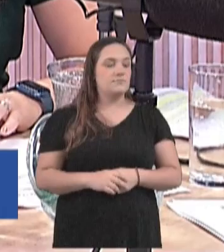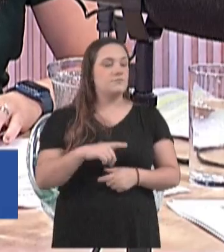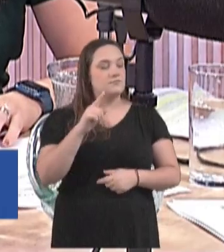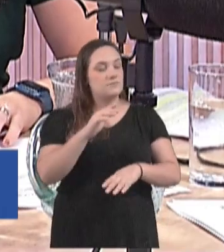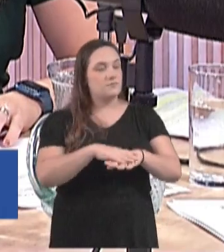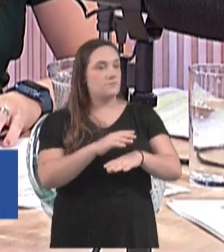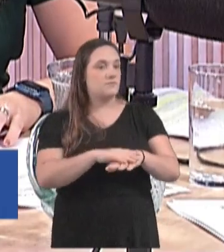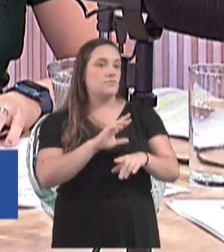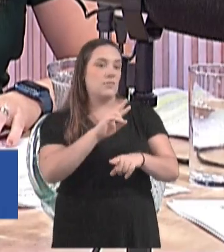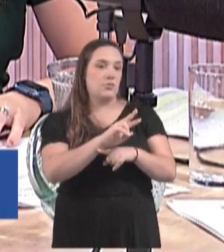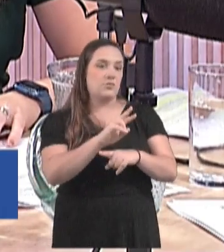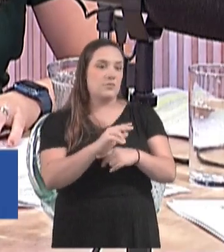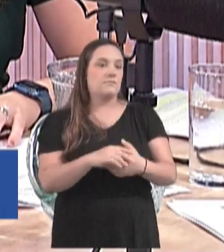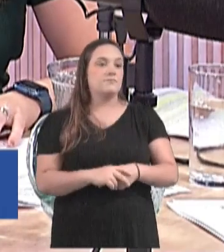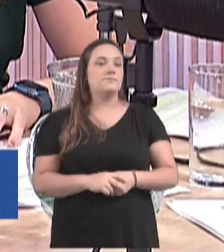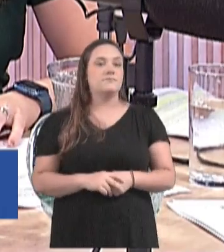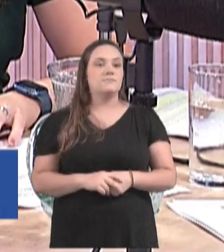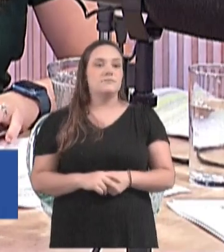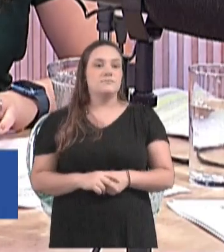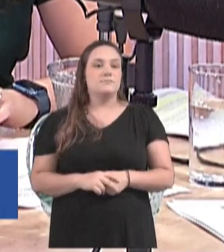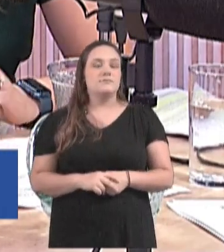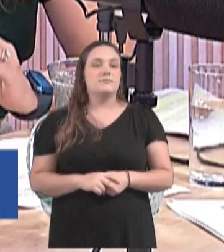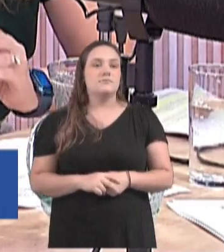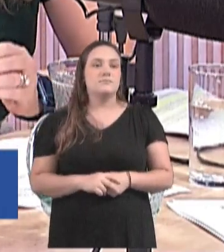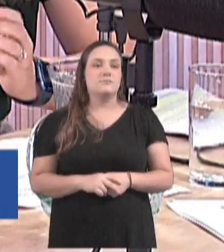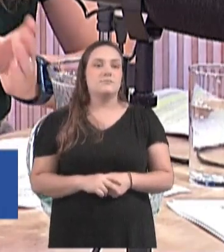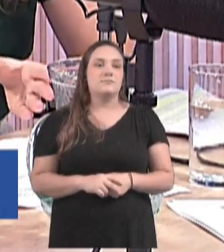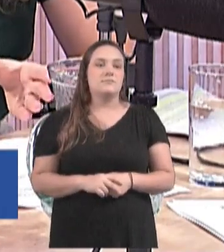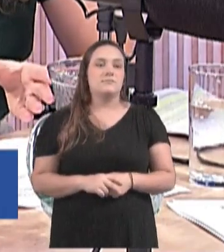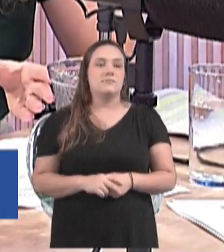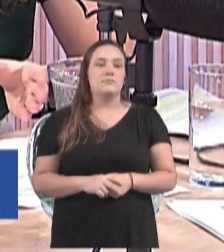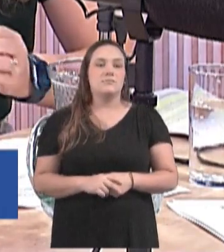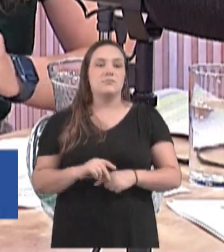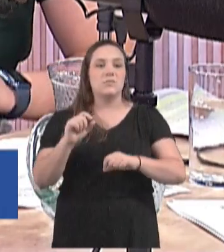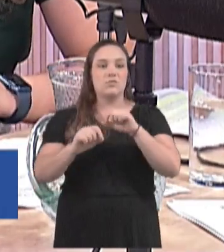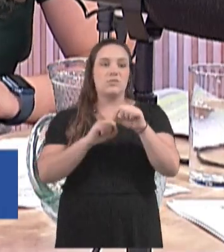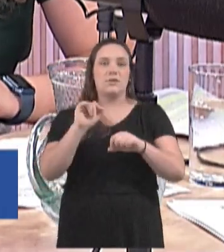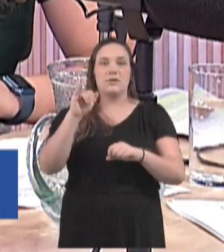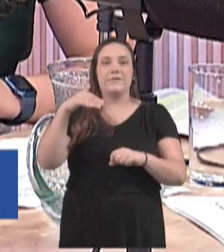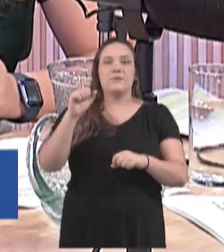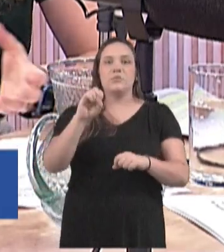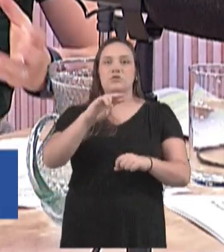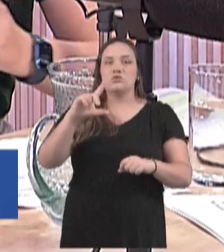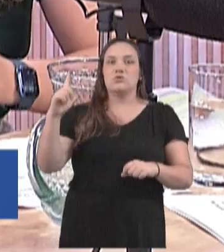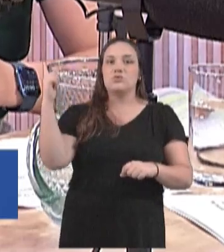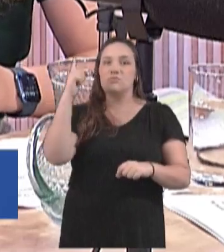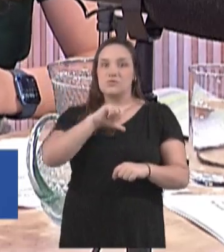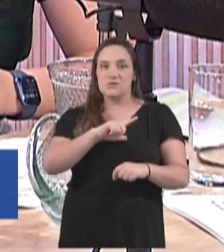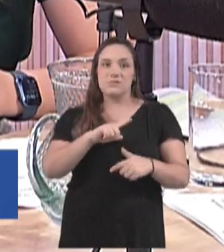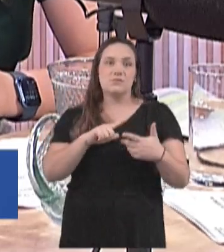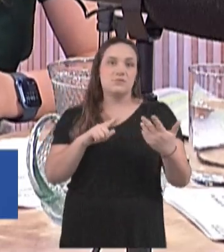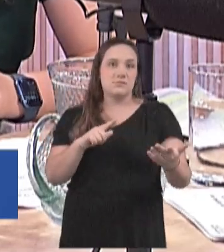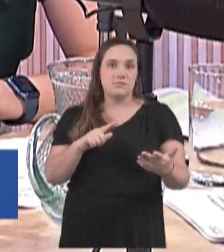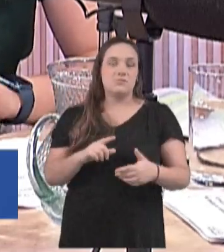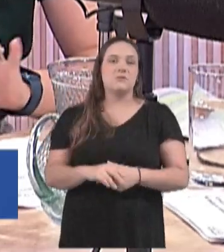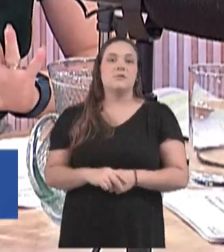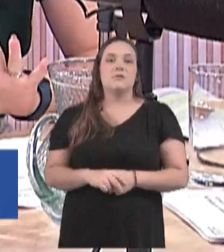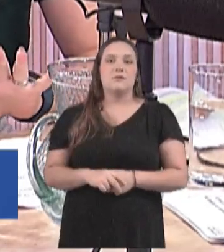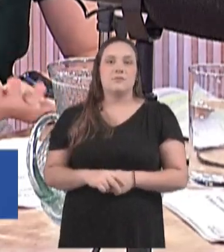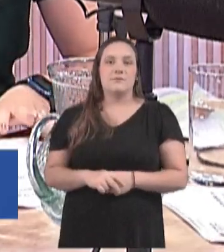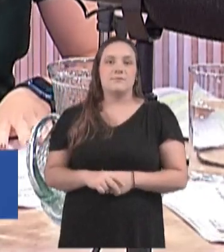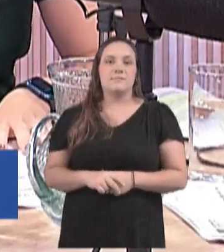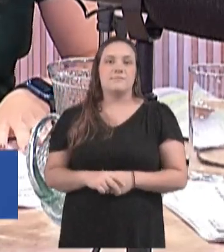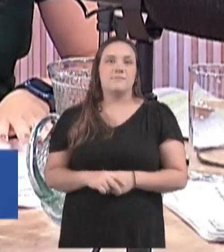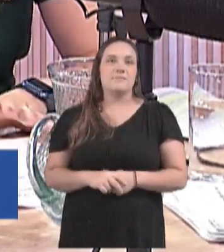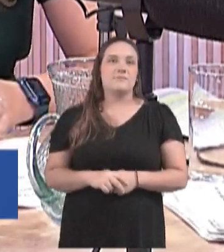hídricos do Estado, executa. E o que o IMASU conseguiu nesse um ano? Vamos